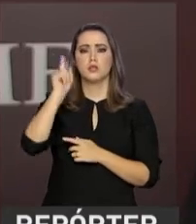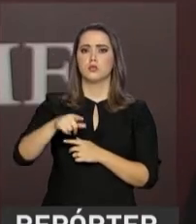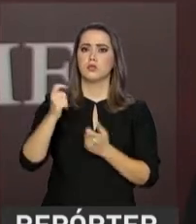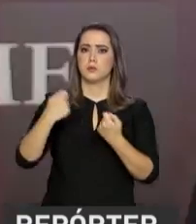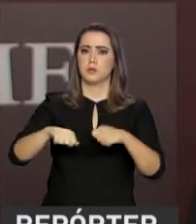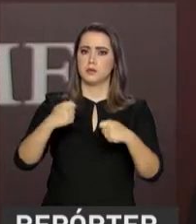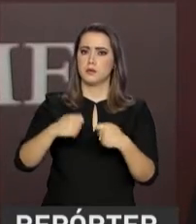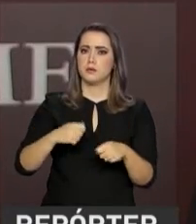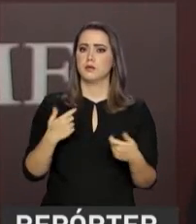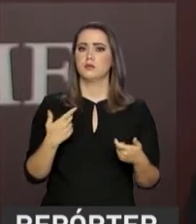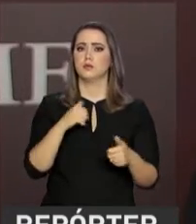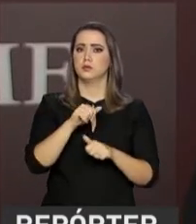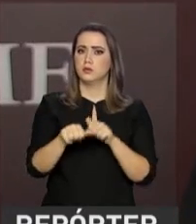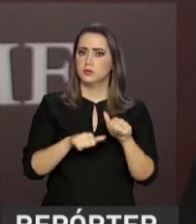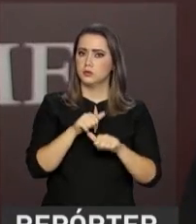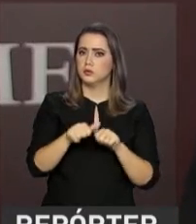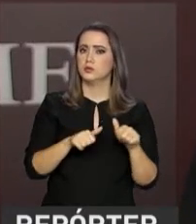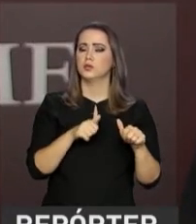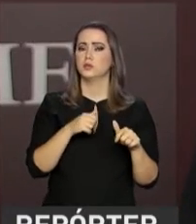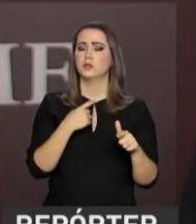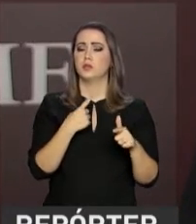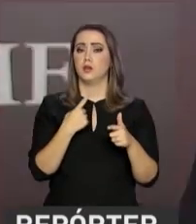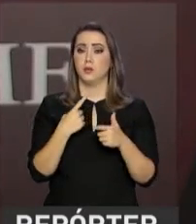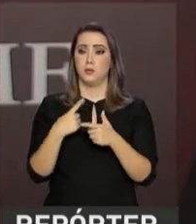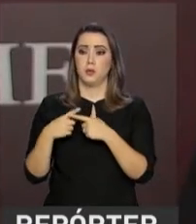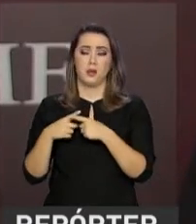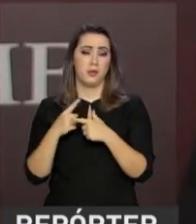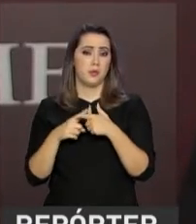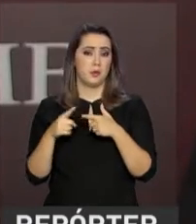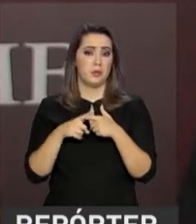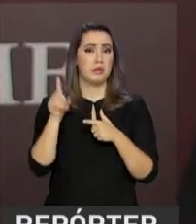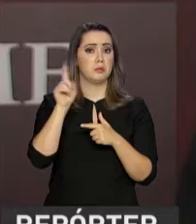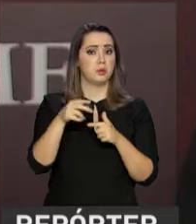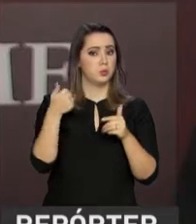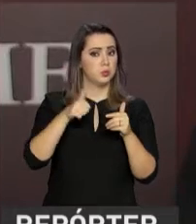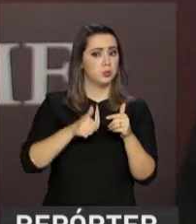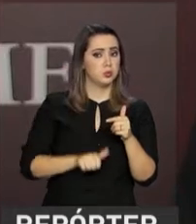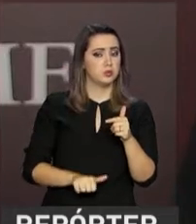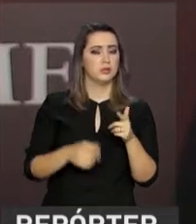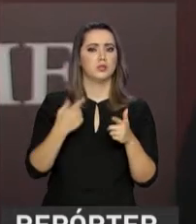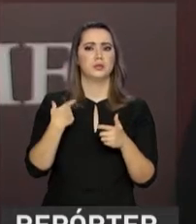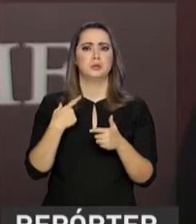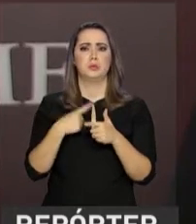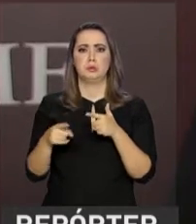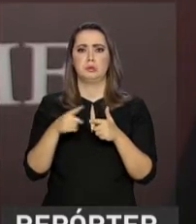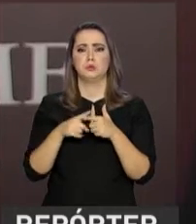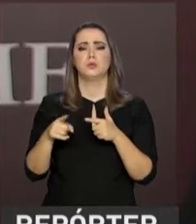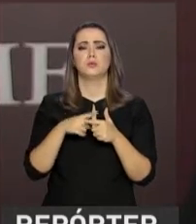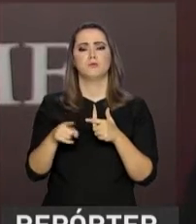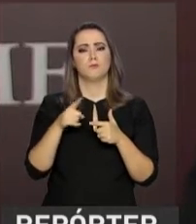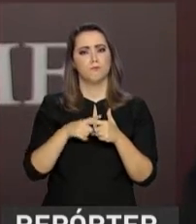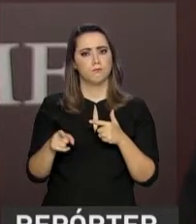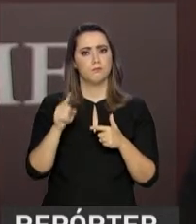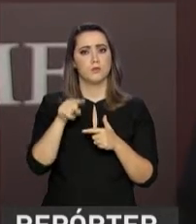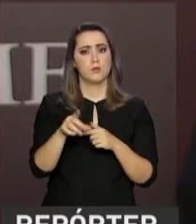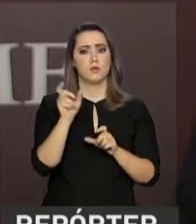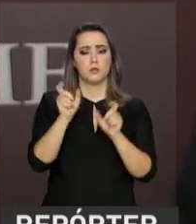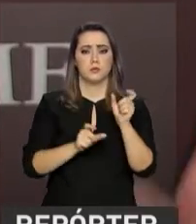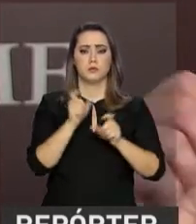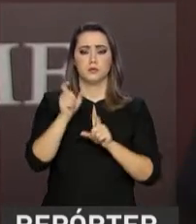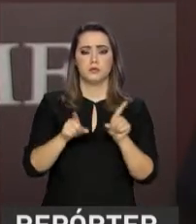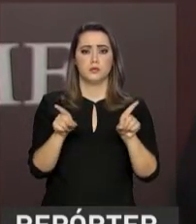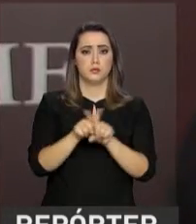que esse problema é um problema grave, que tem consequências extremamente danosas, sobretudo para aqueles que